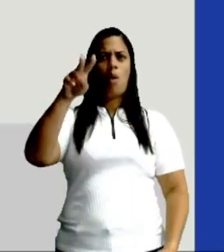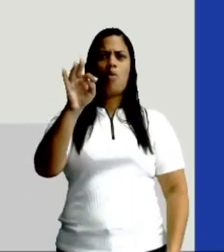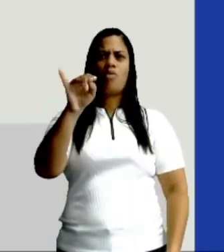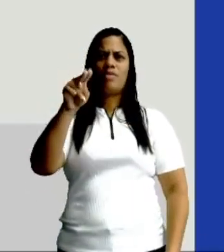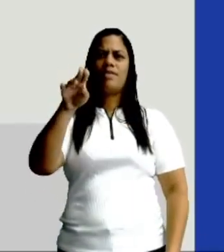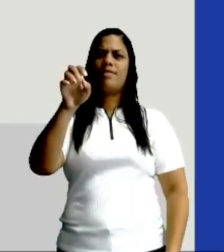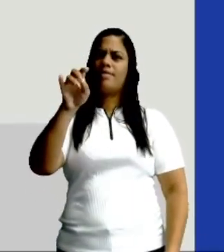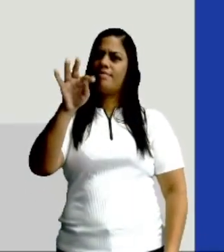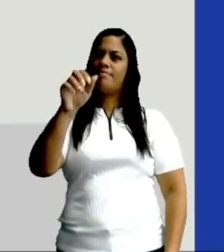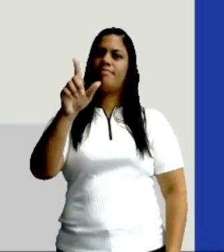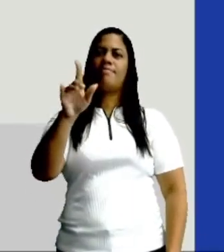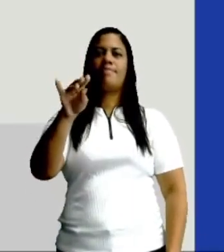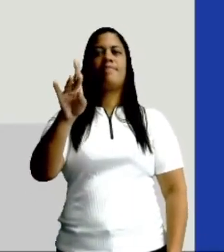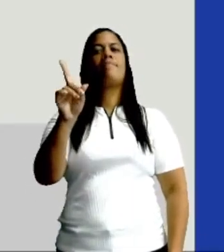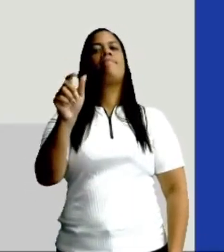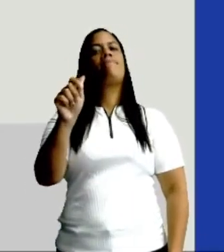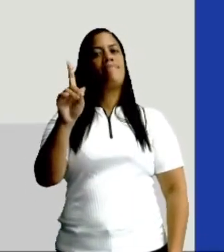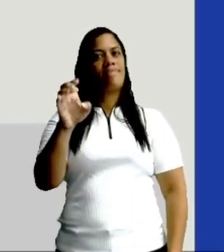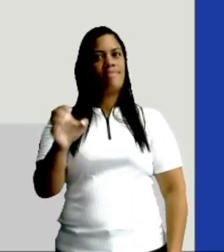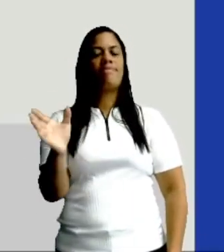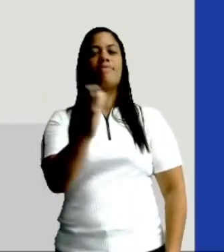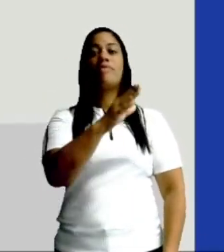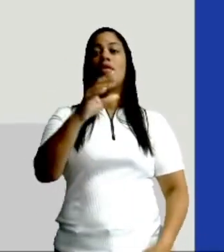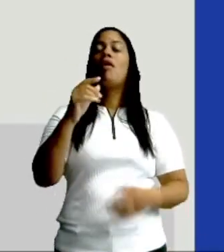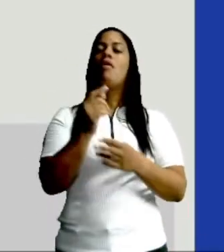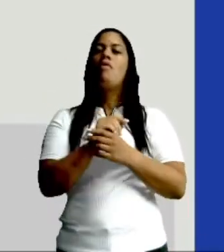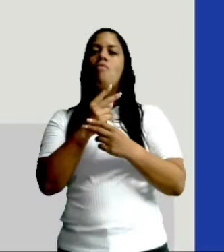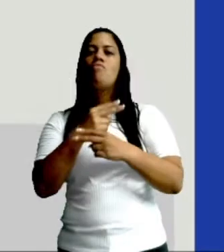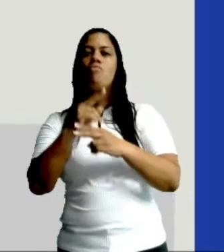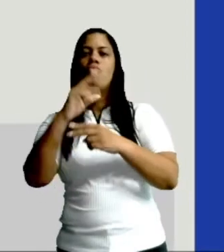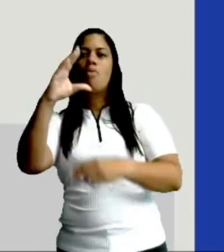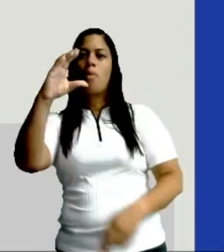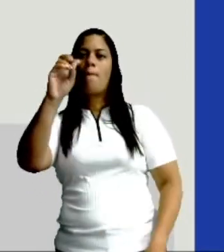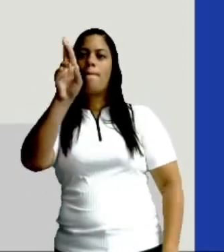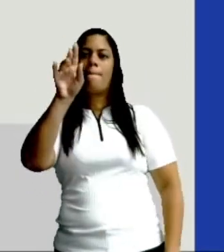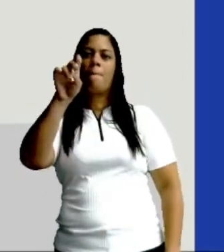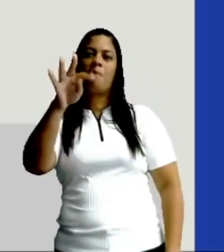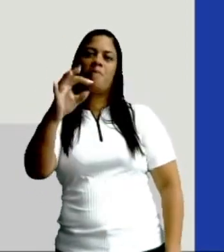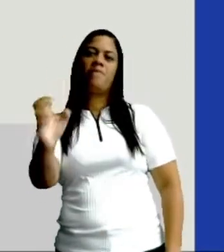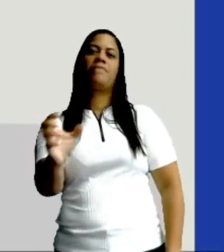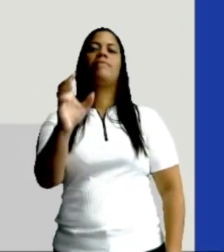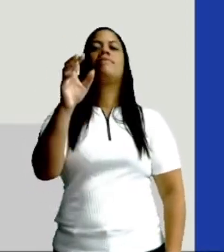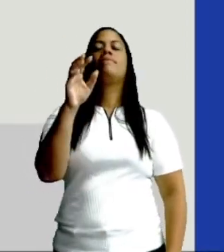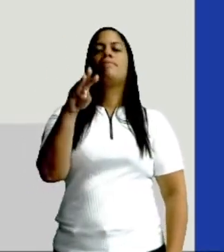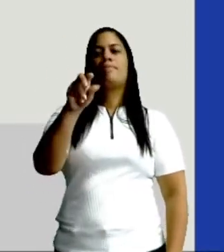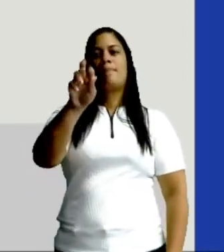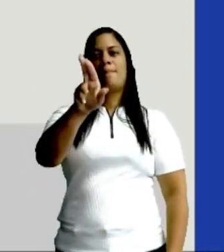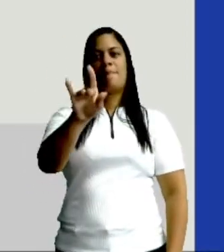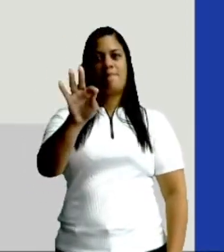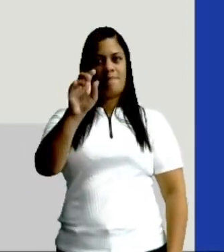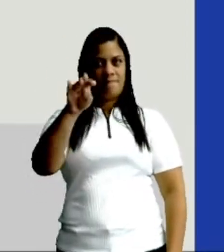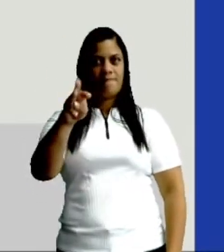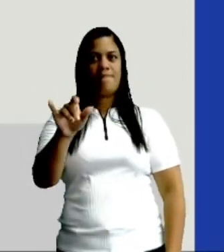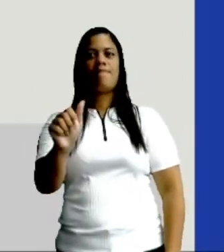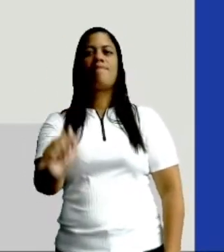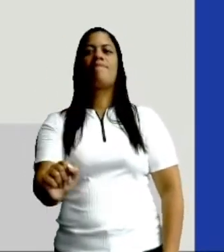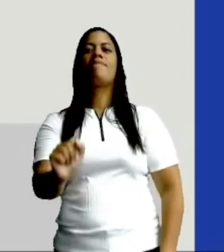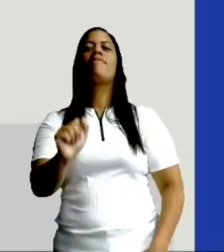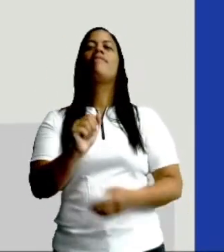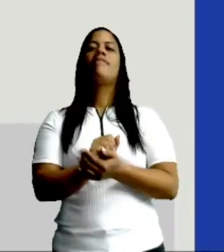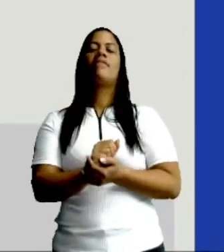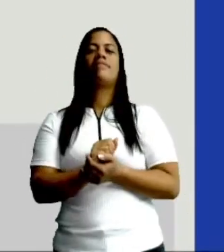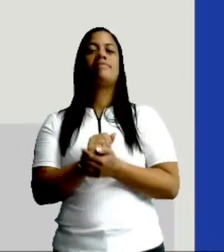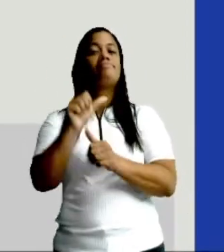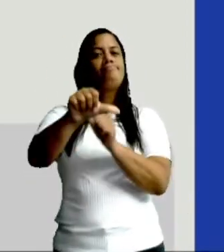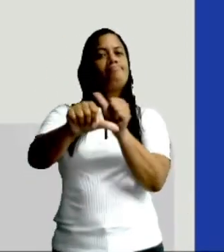continentalidade, a corrente marítima e as massas de ar. Todos esses são elementos